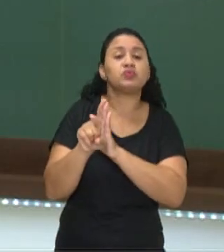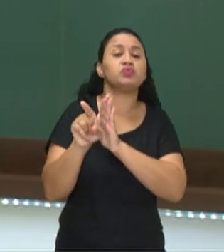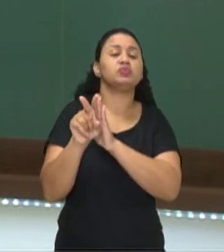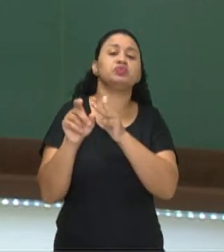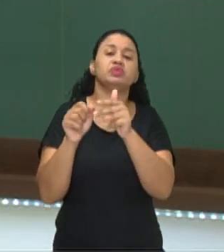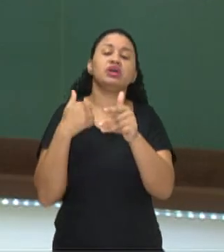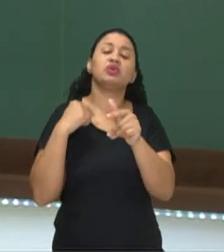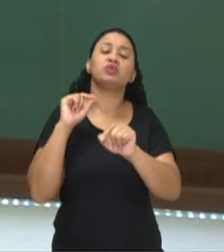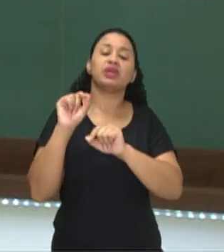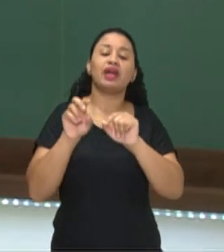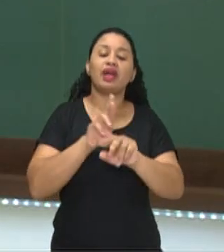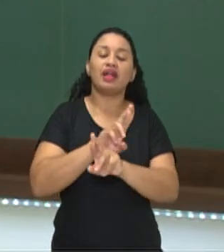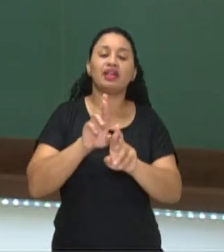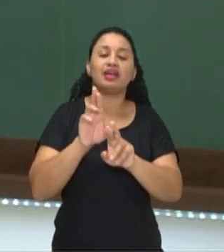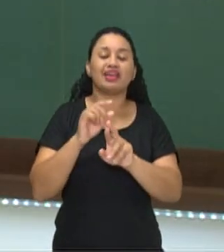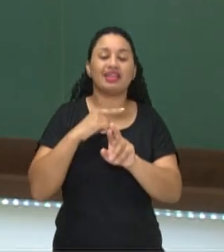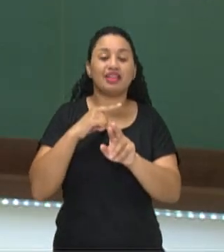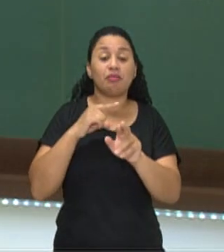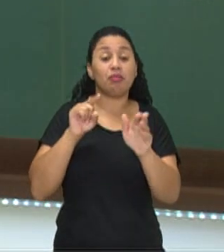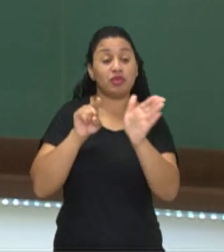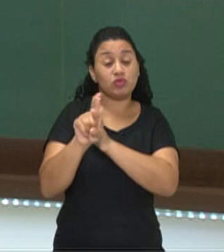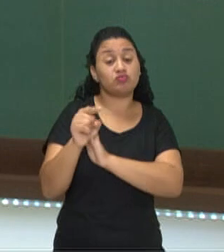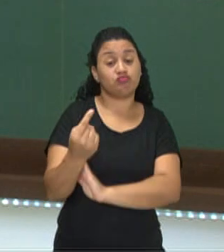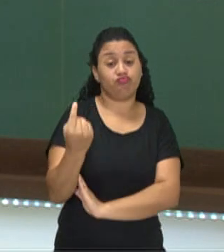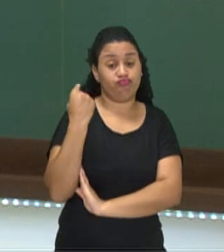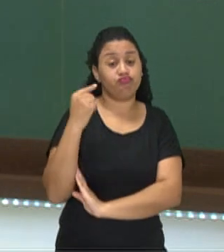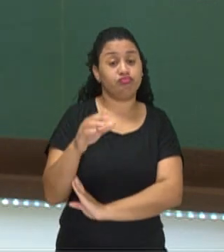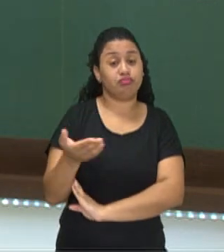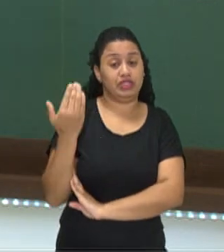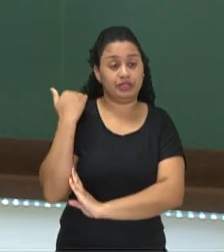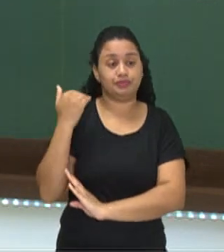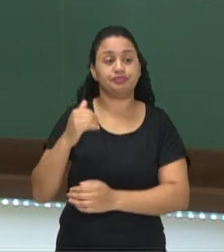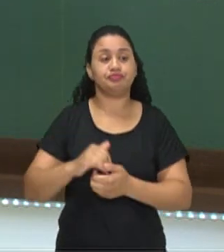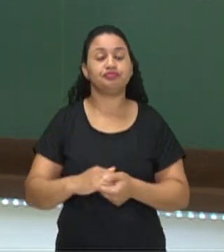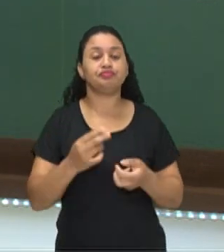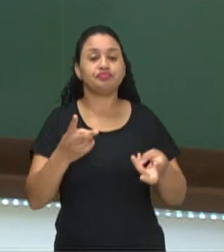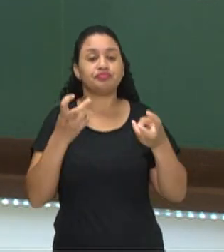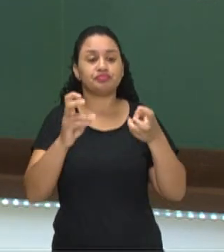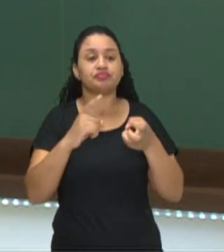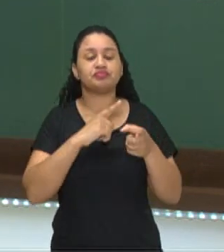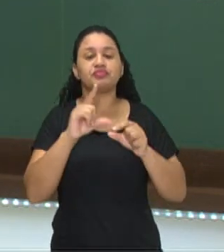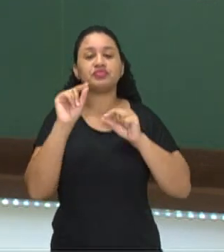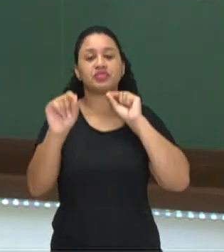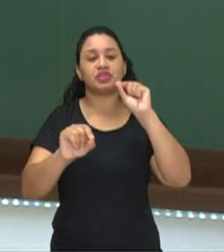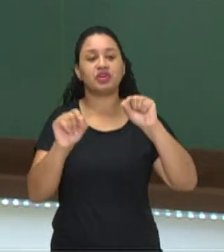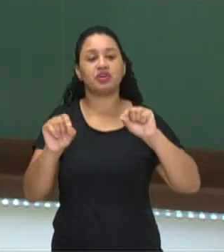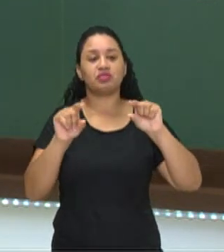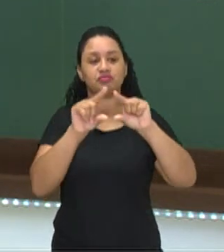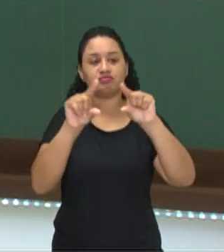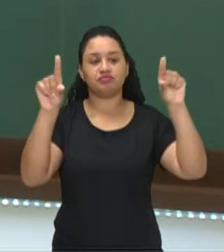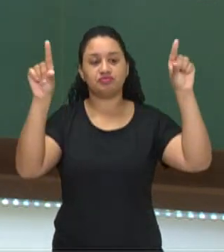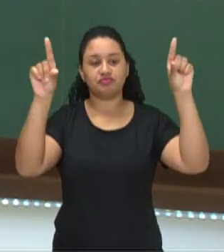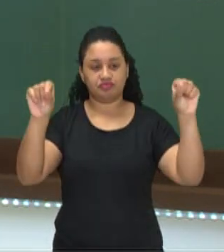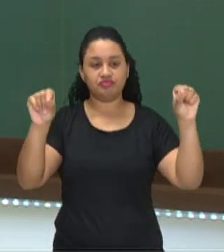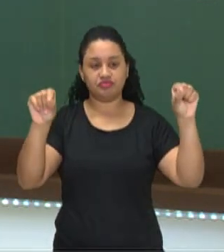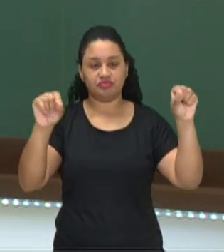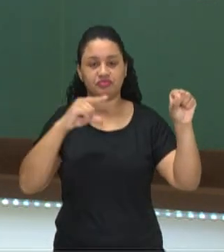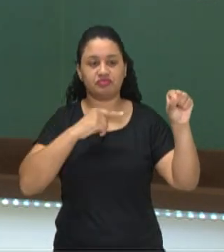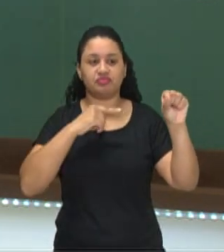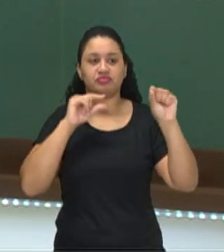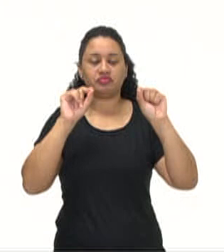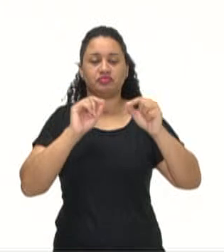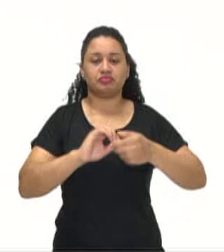fazer alguma pergunta no passado, ok? Vejam aqui, olha só, eu tenho o seguinte textinho aqui em